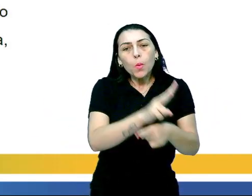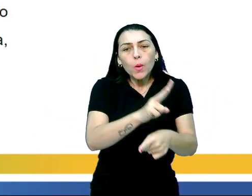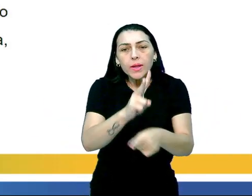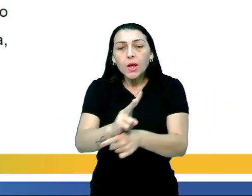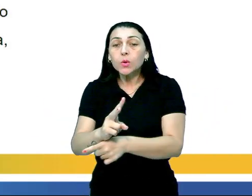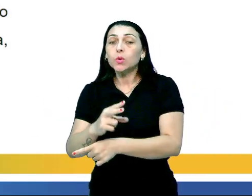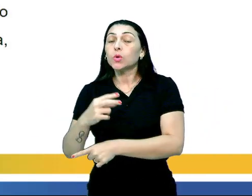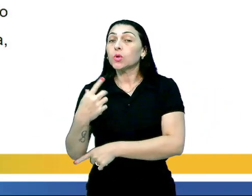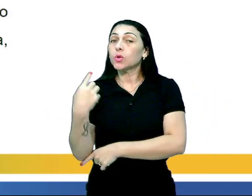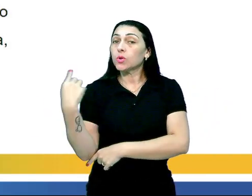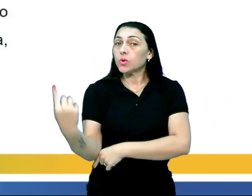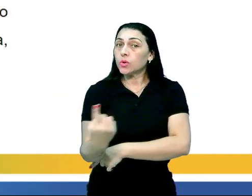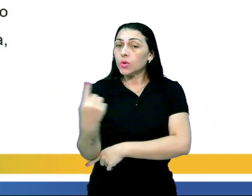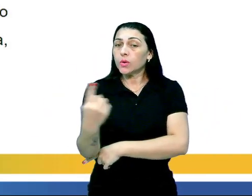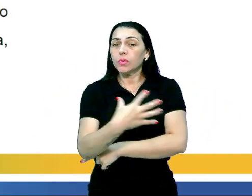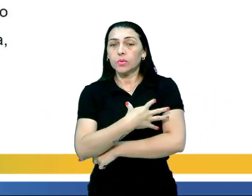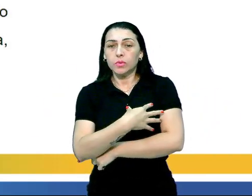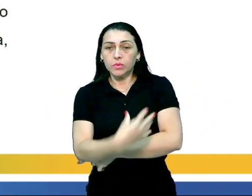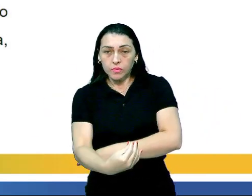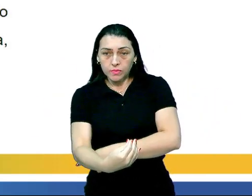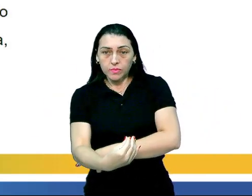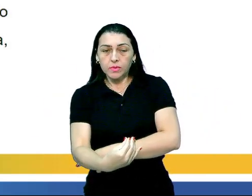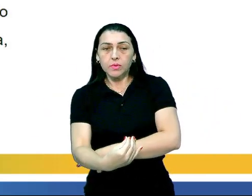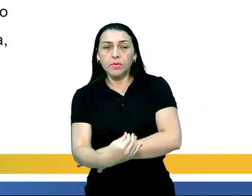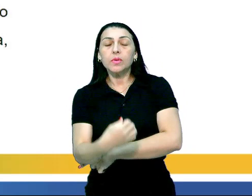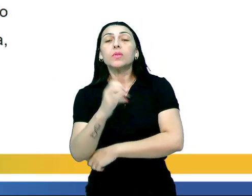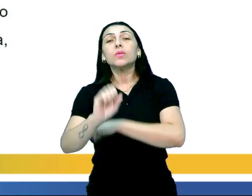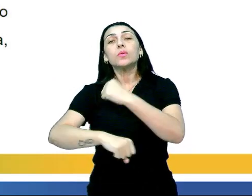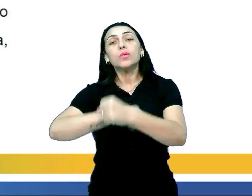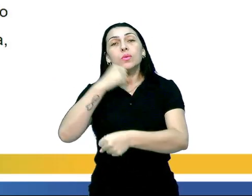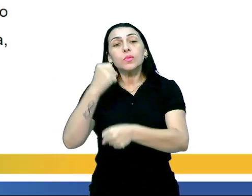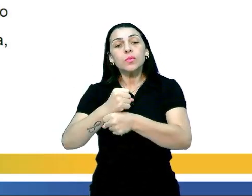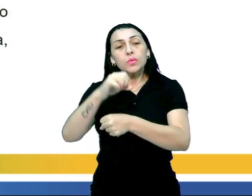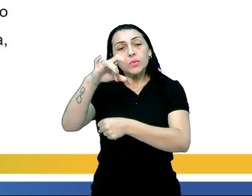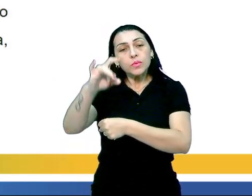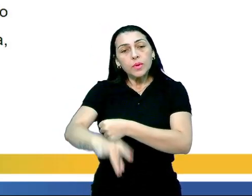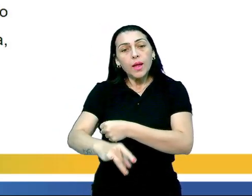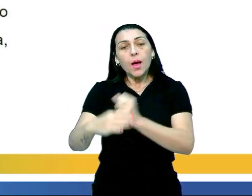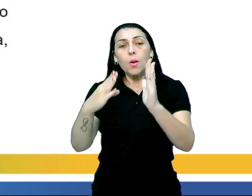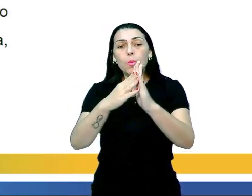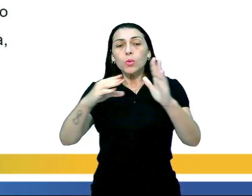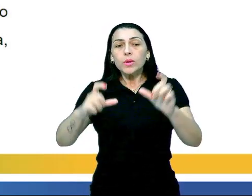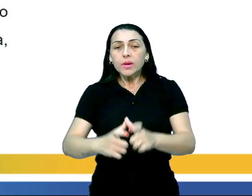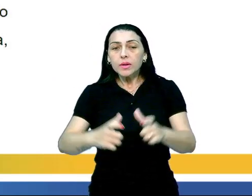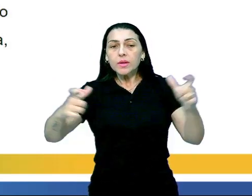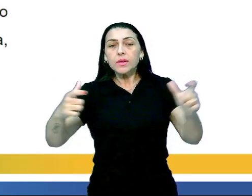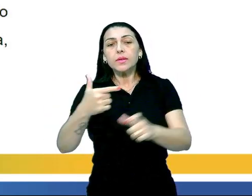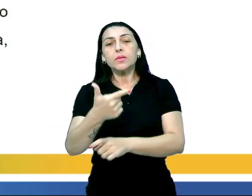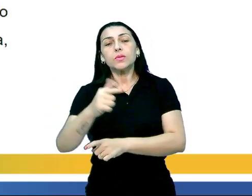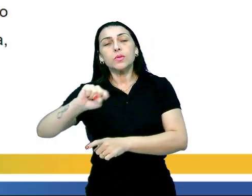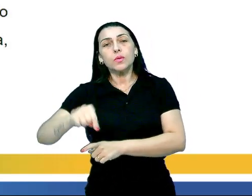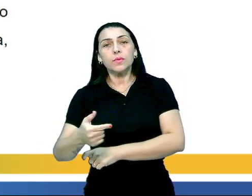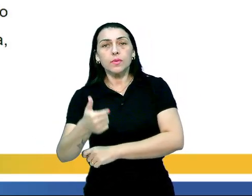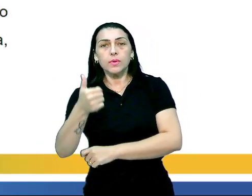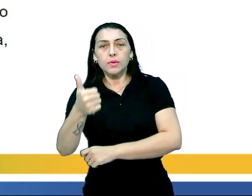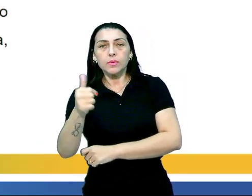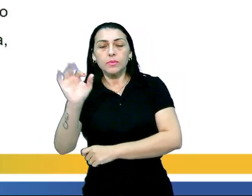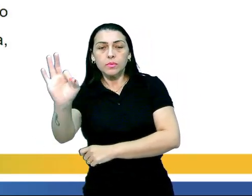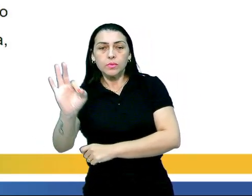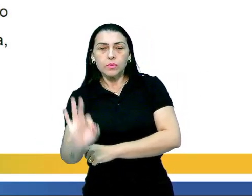por homens cuidando sozinhos dos filhos. Na última década, esse modelo cresceu de